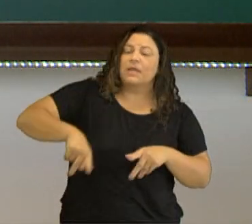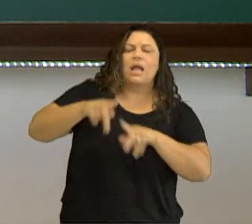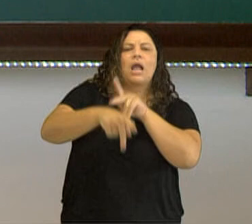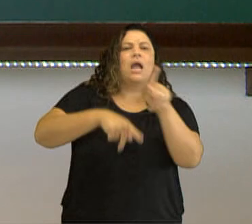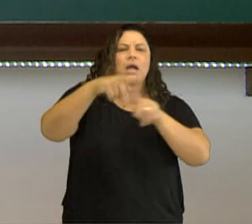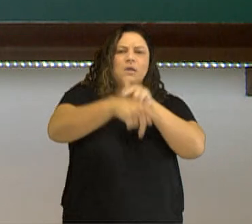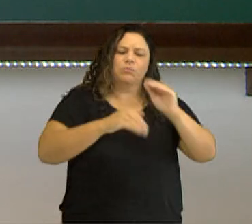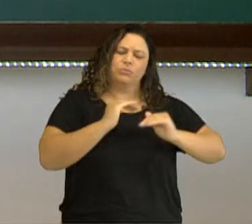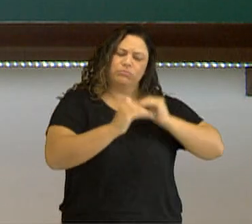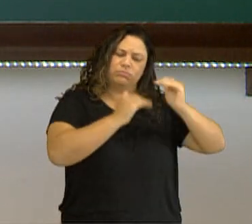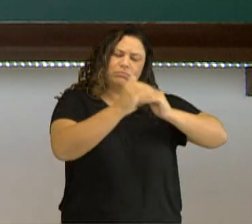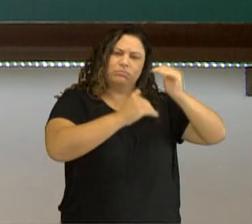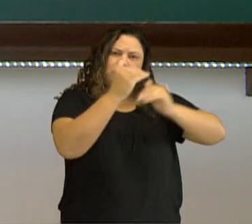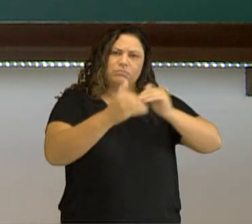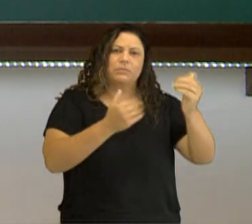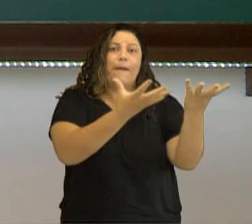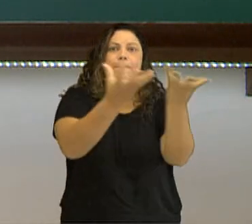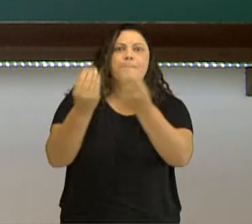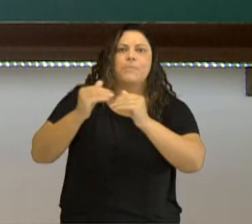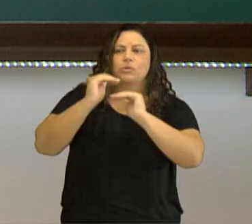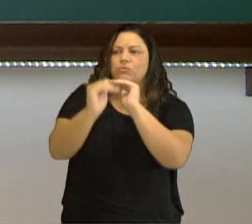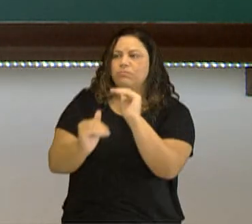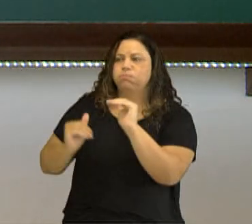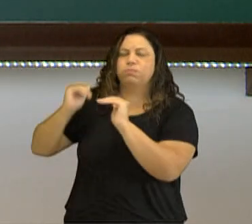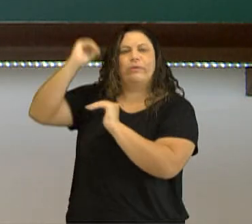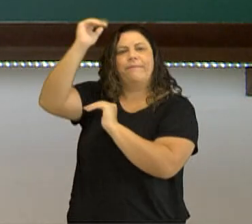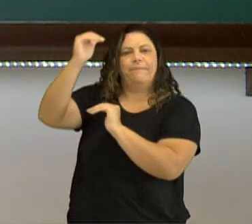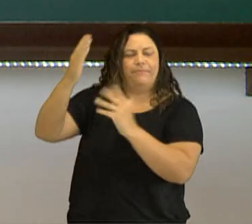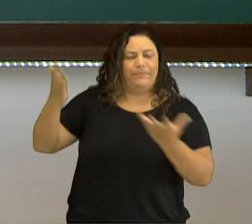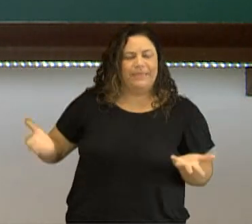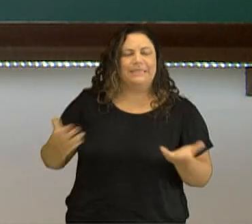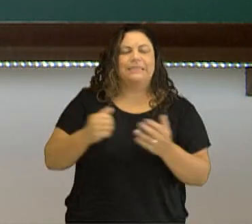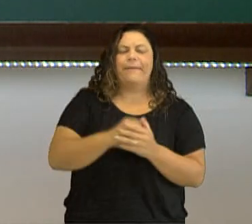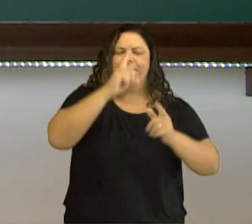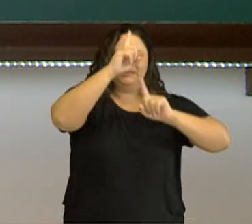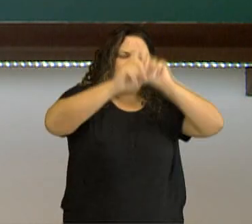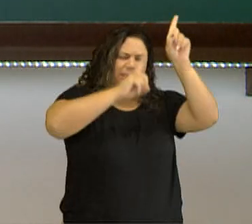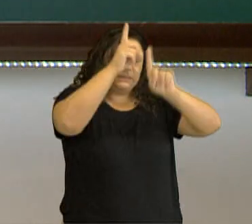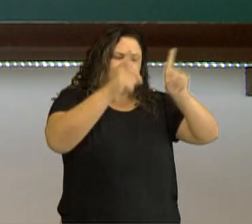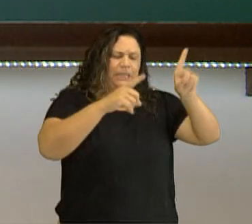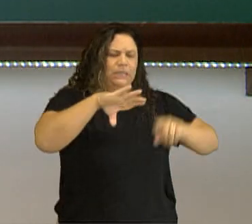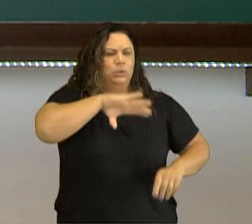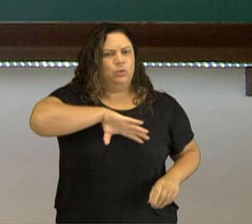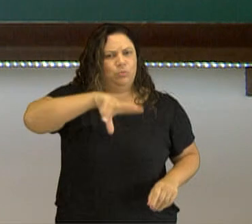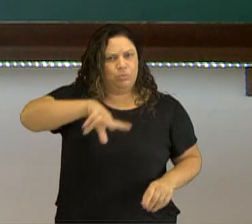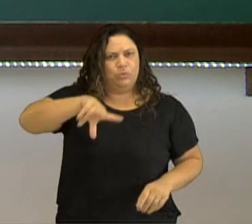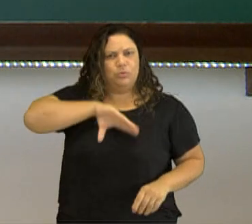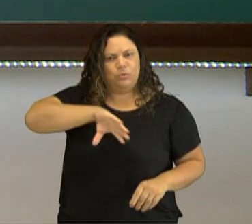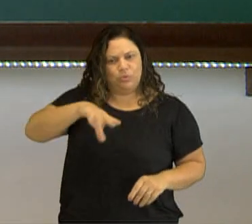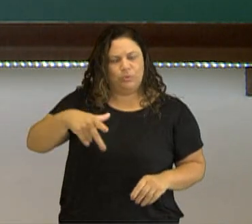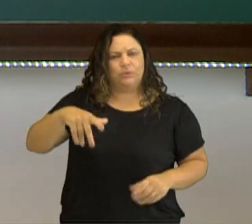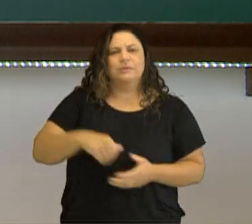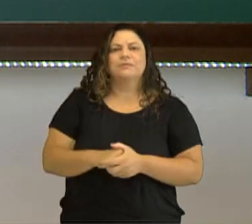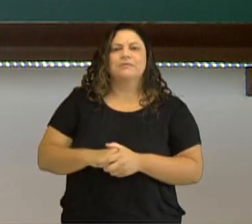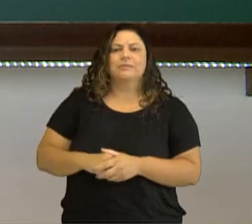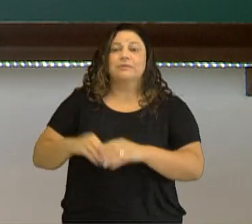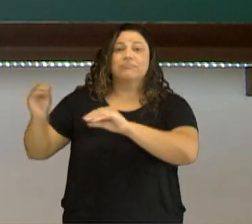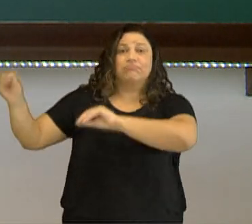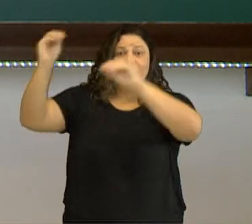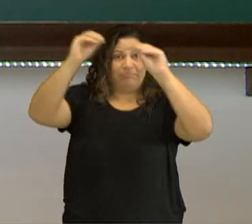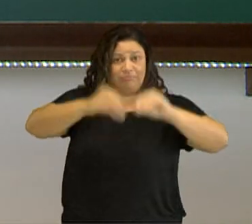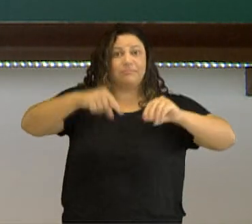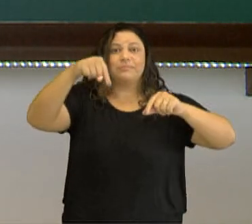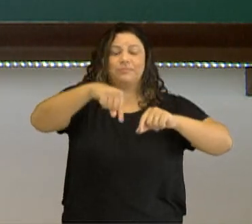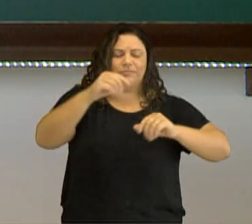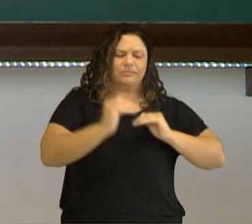um desenvolvimento muito avançado, né? Essa ideia de que os portugueses vieram para cá para trazer o progresso, ela